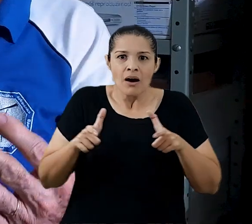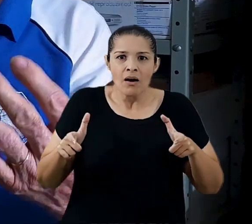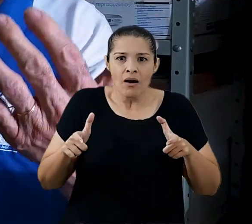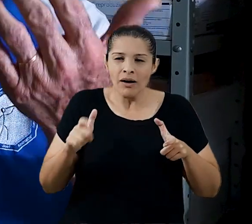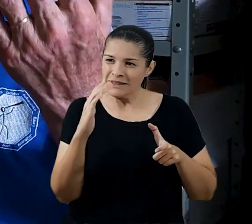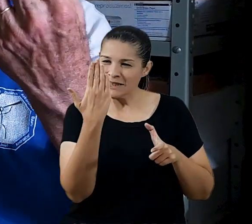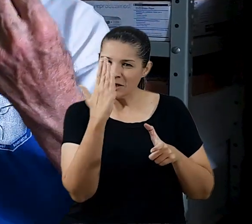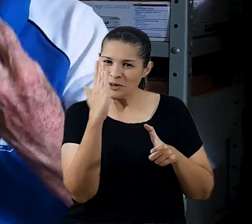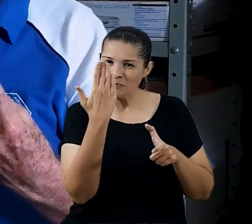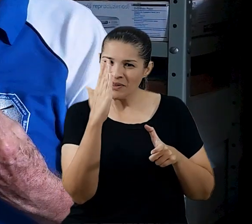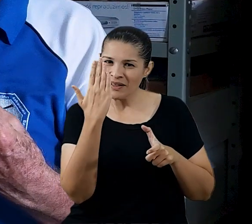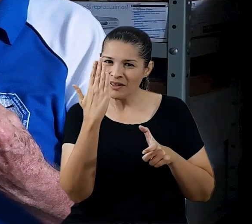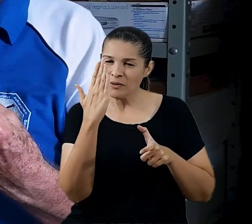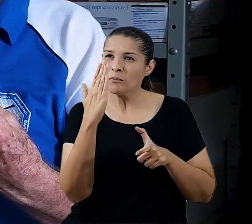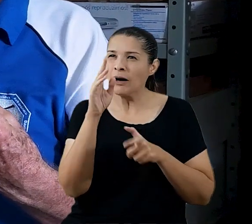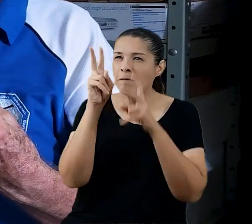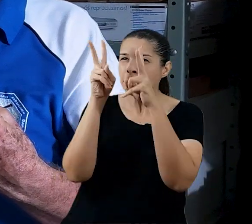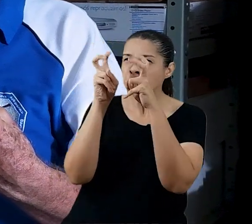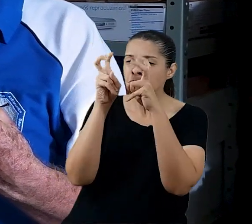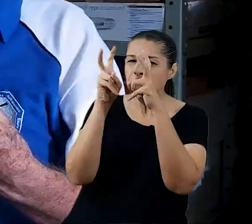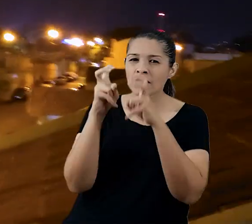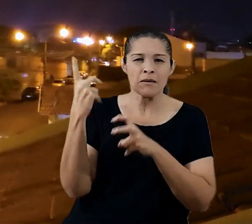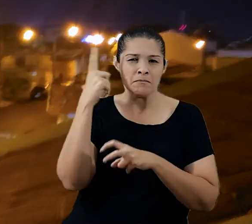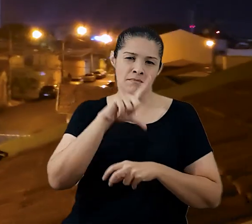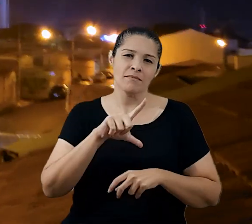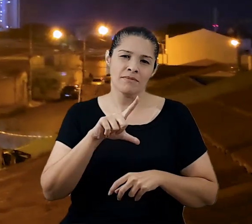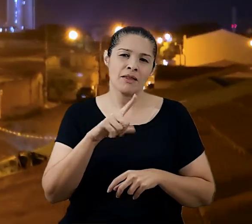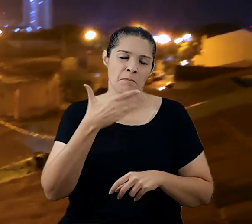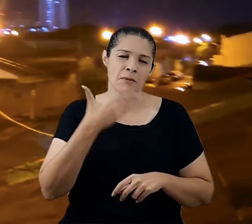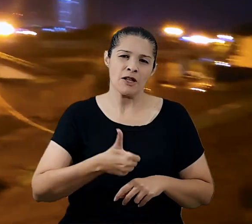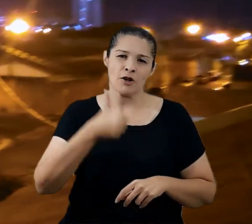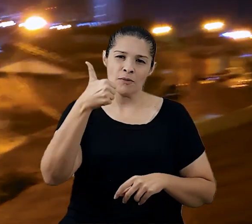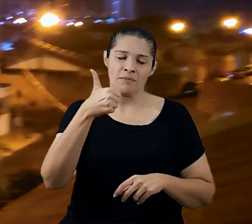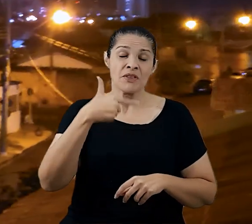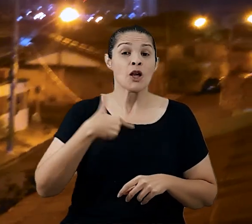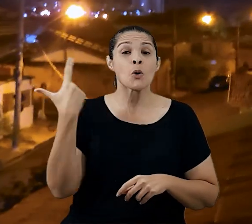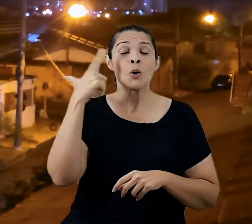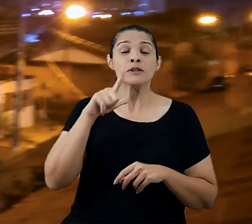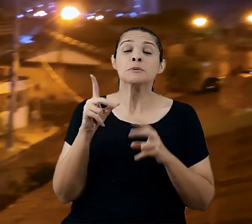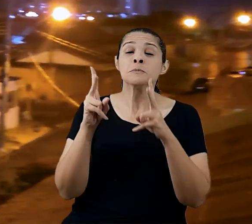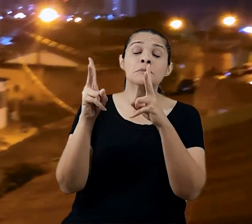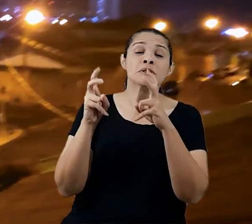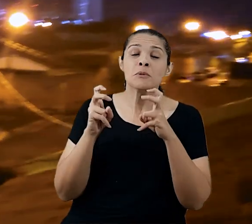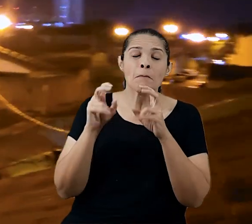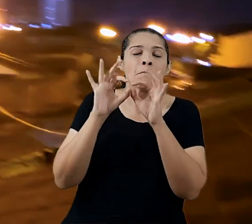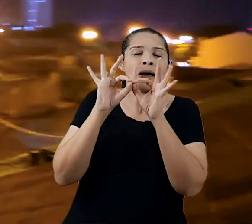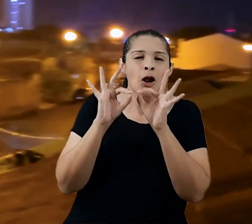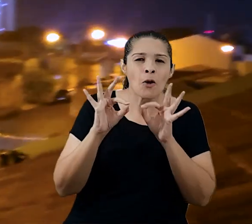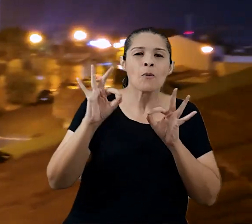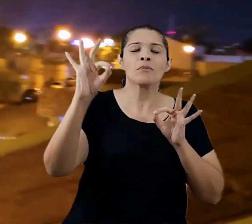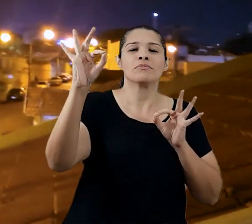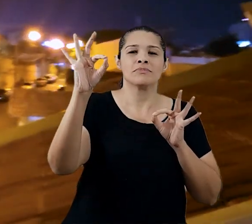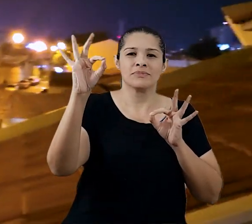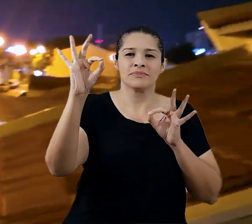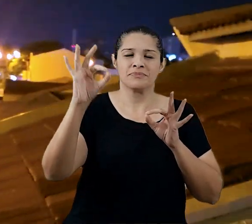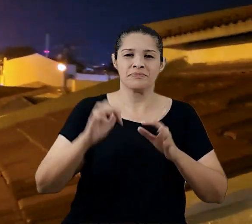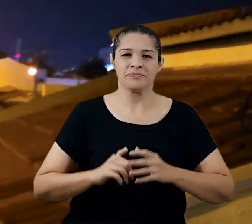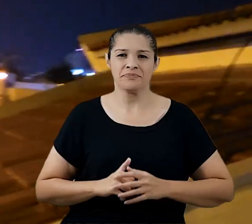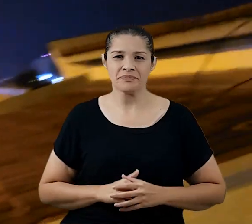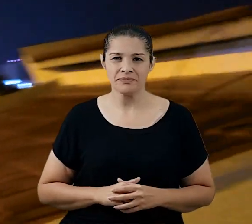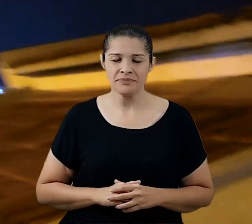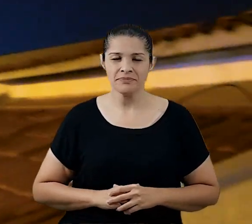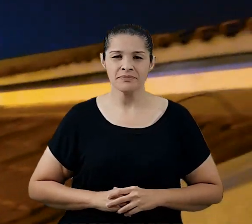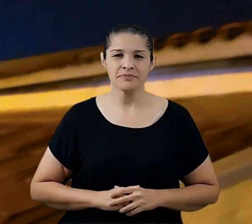mais fóton de luz eu capto. Né? E eu enxergo o quê? Mais longe. Ali é o Cruzeiro do